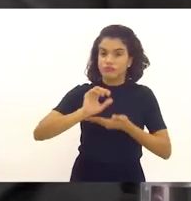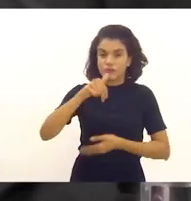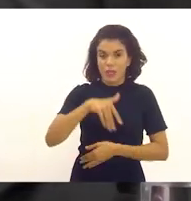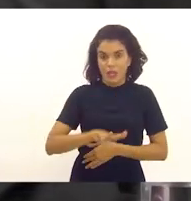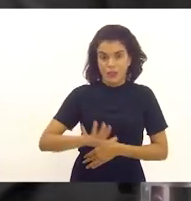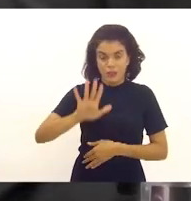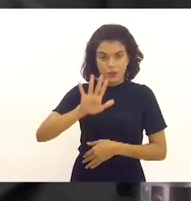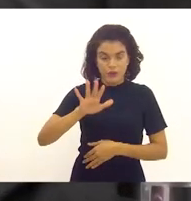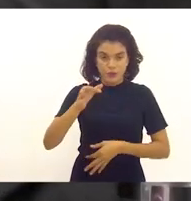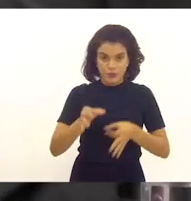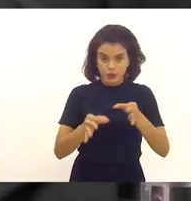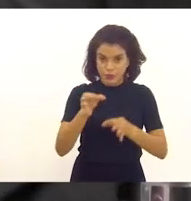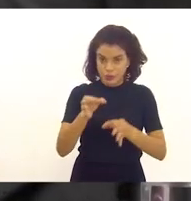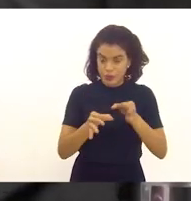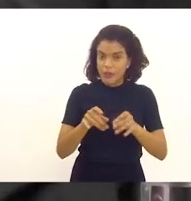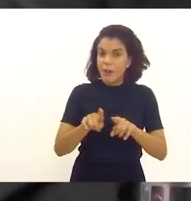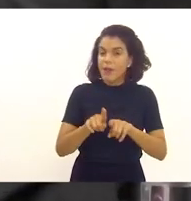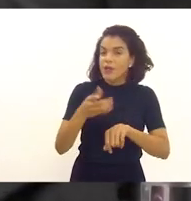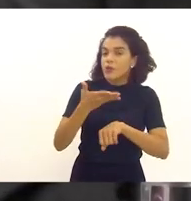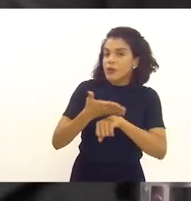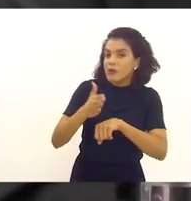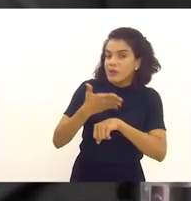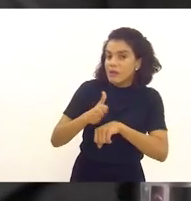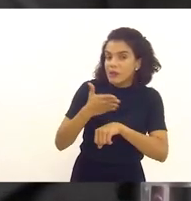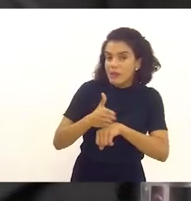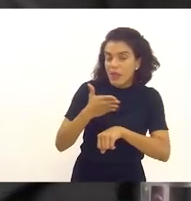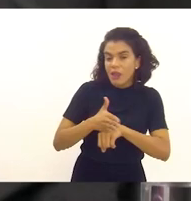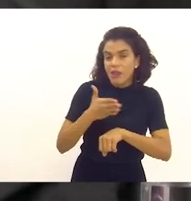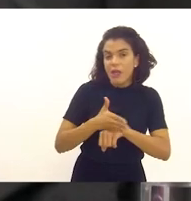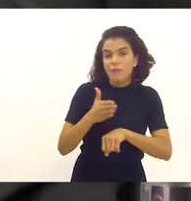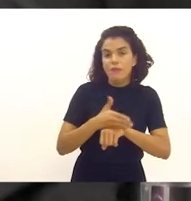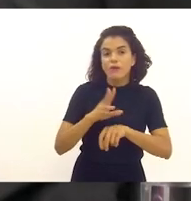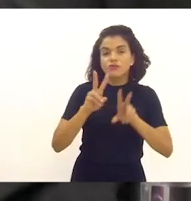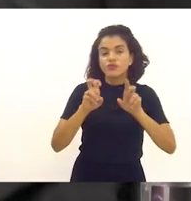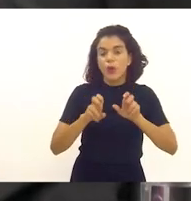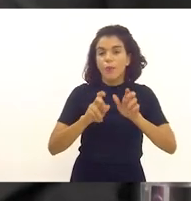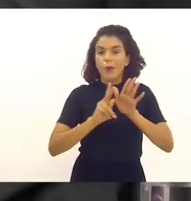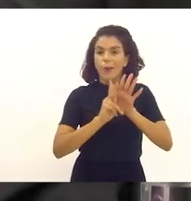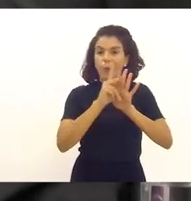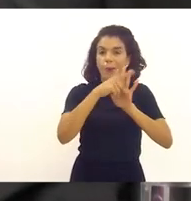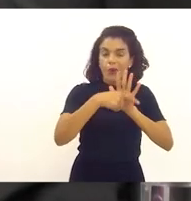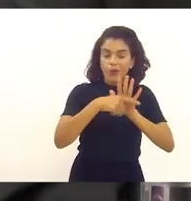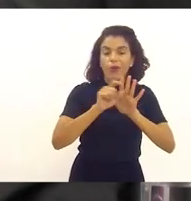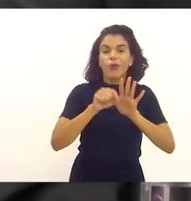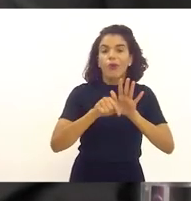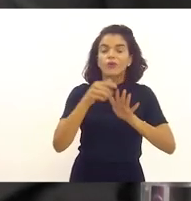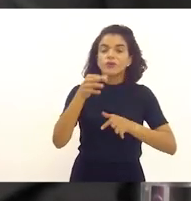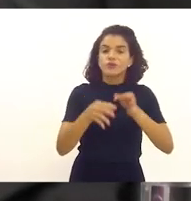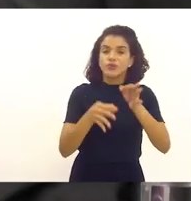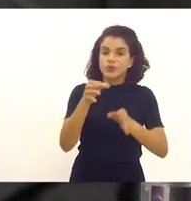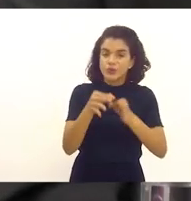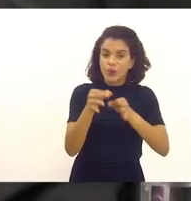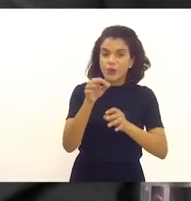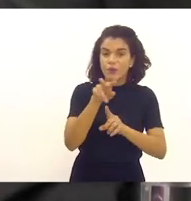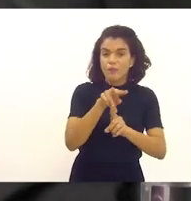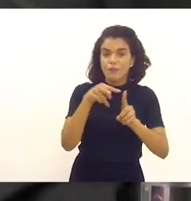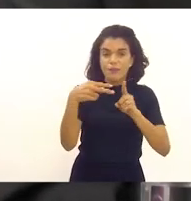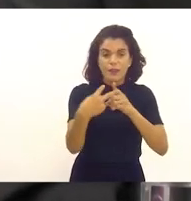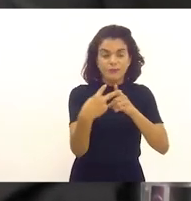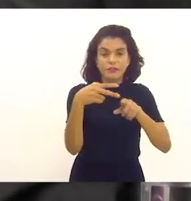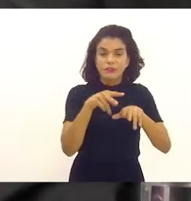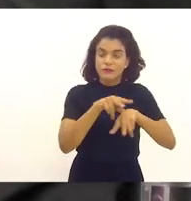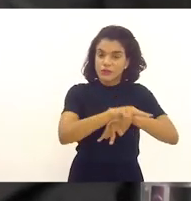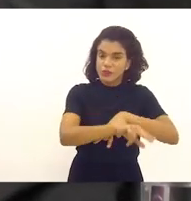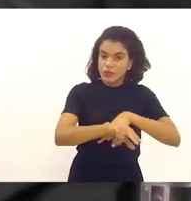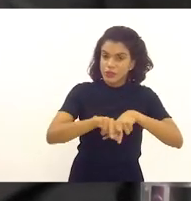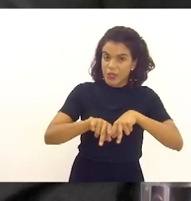do treinamento obrigatório em relação ao protocolo para julgamento com perspectiva de gênero que eu